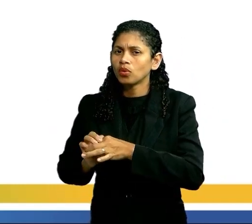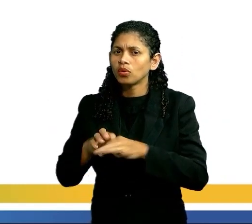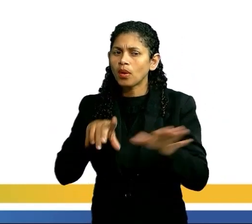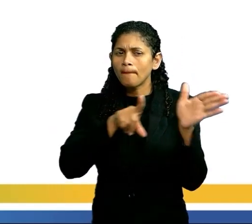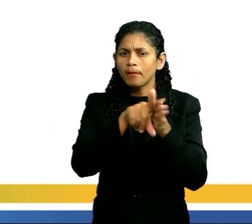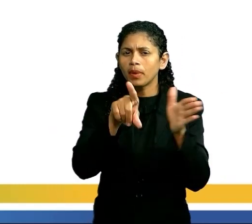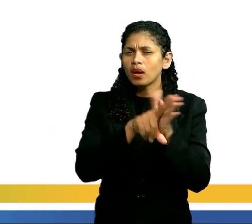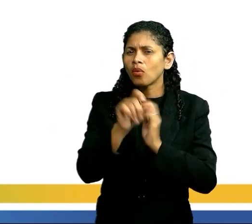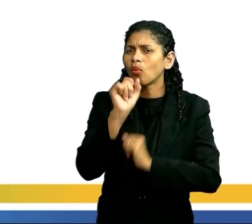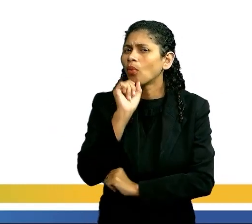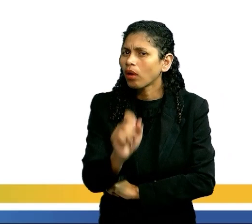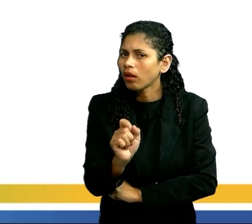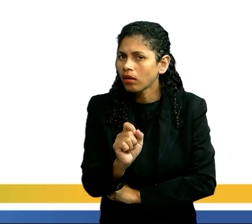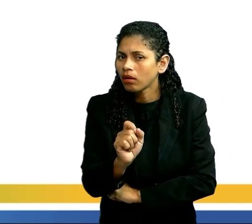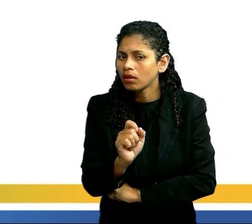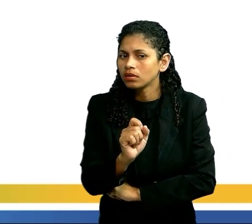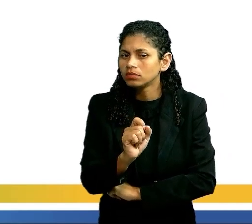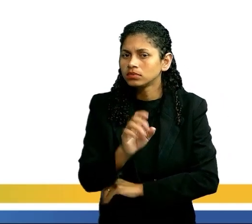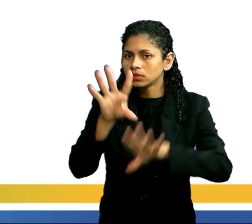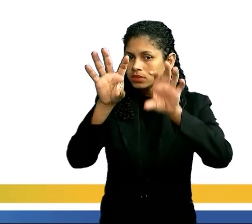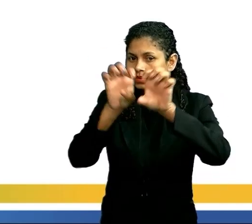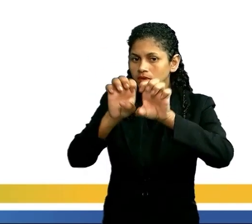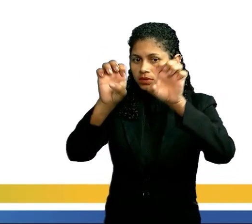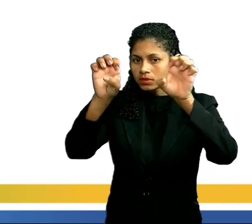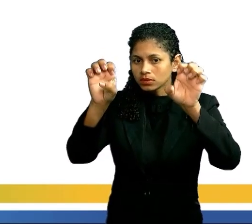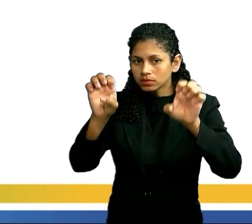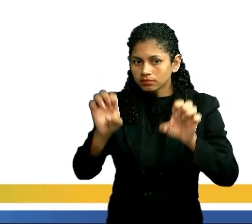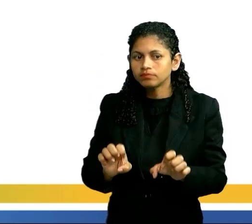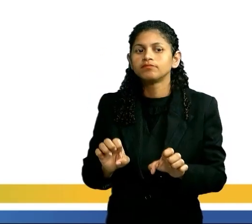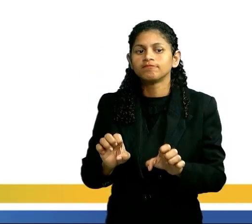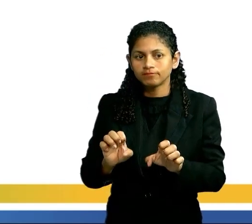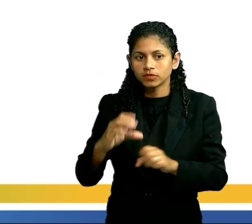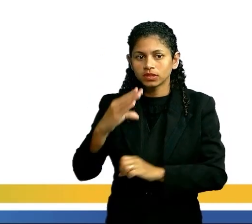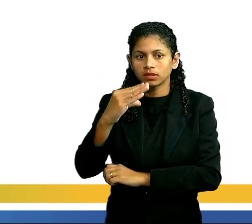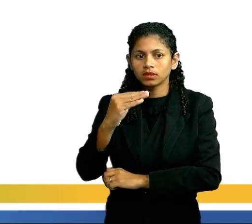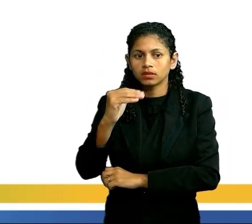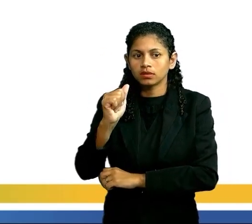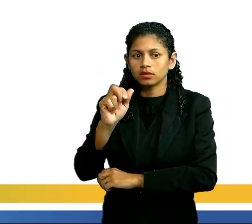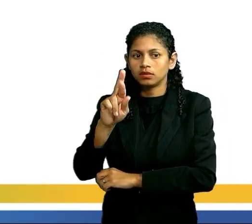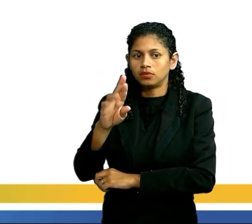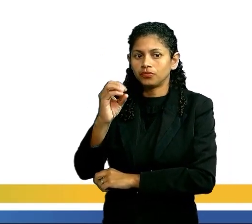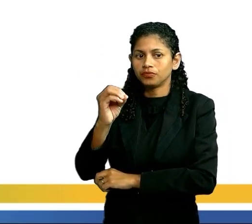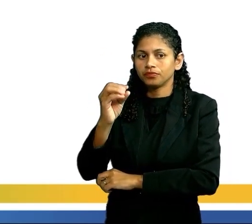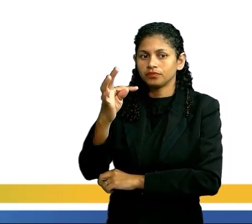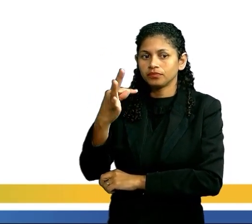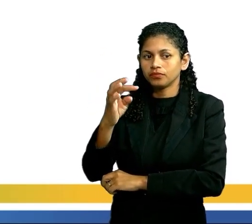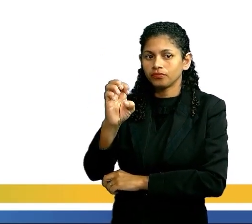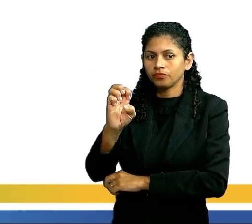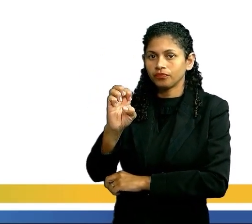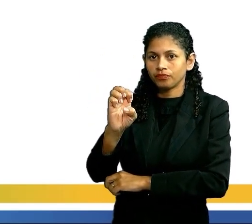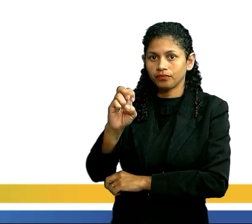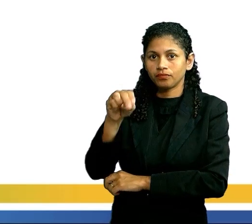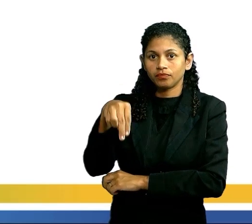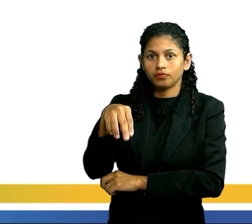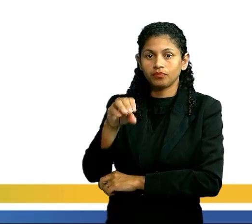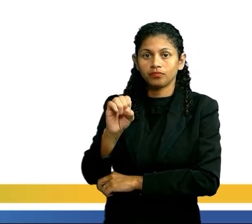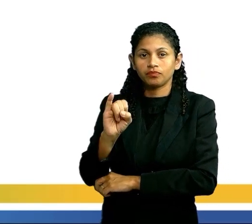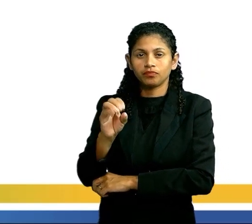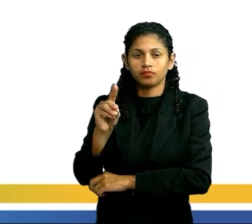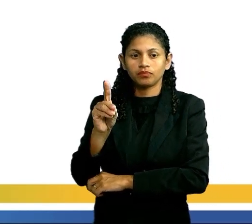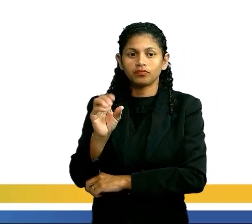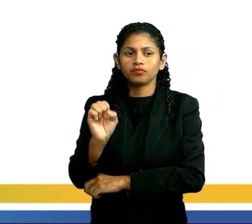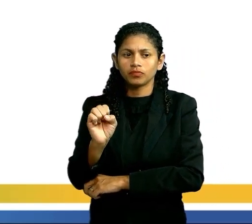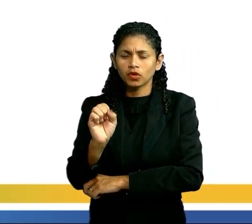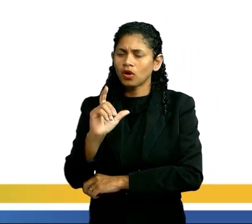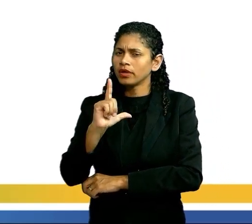diz? As estruturas dos carotenoides mencionados possuem em comum. Isso daqui